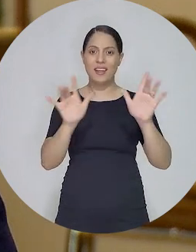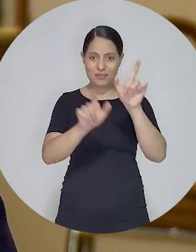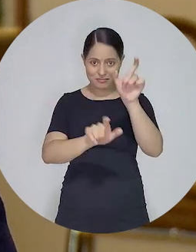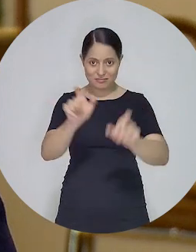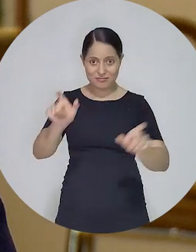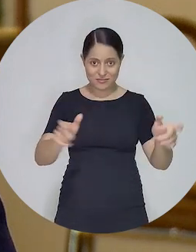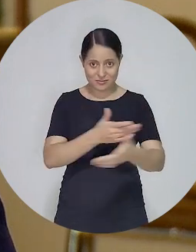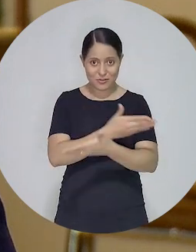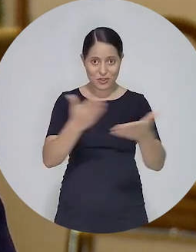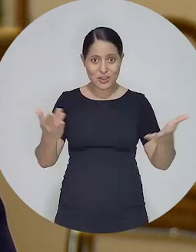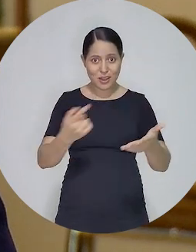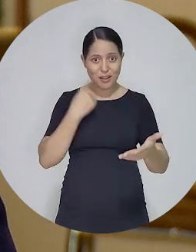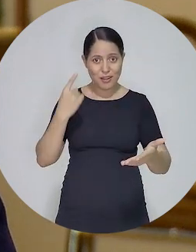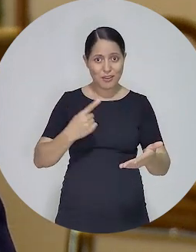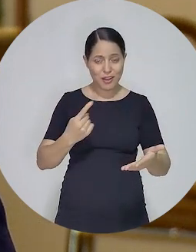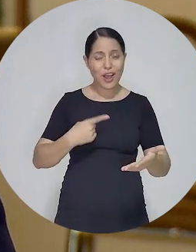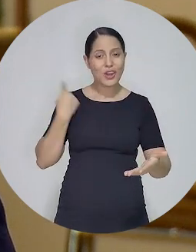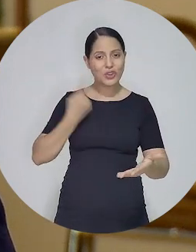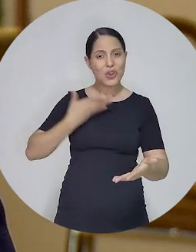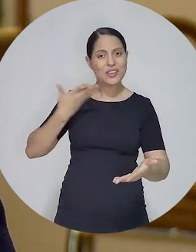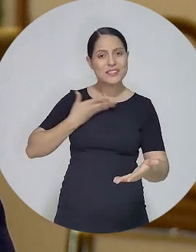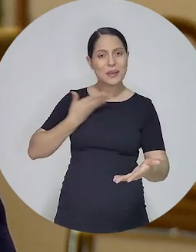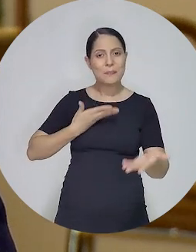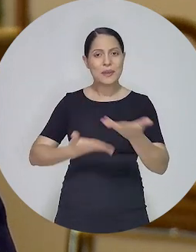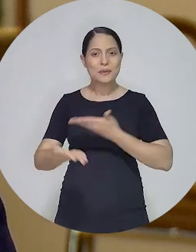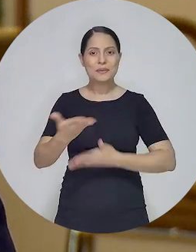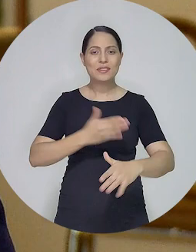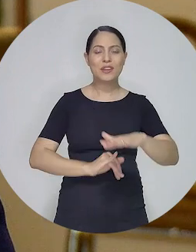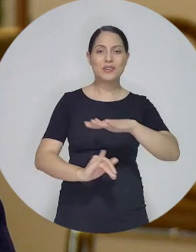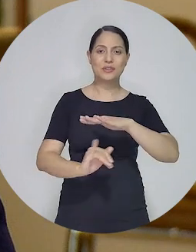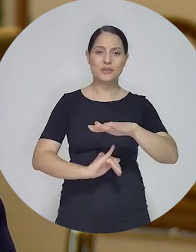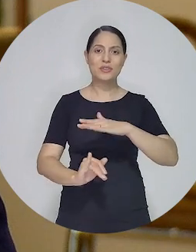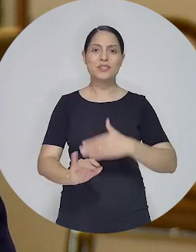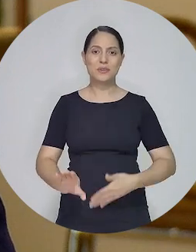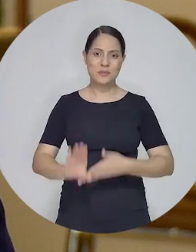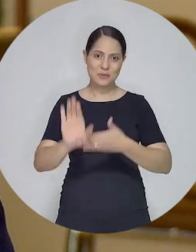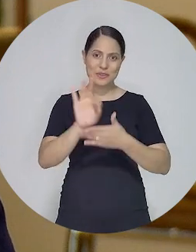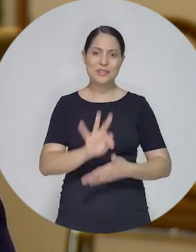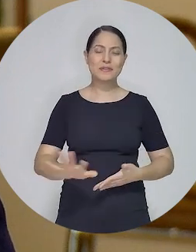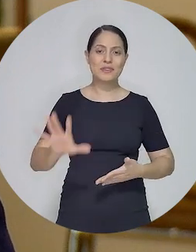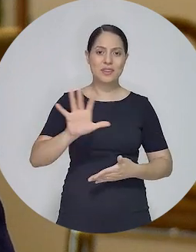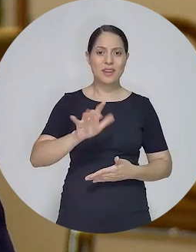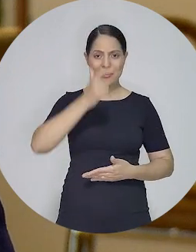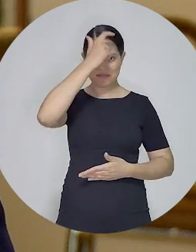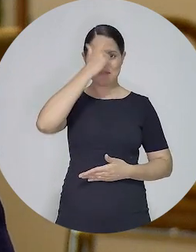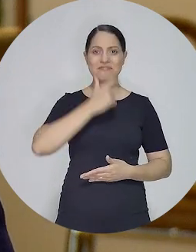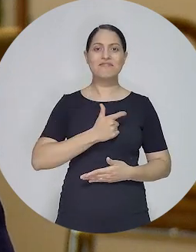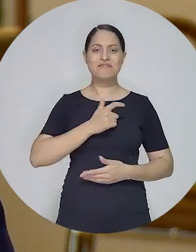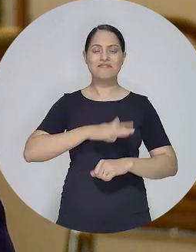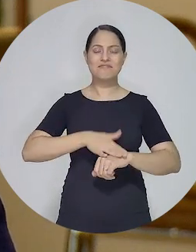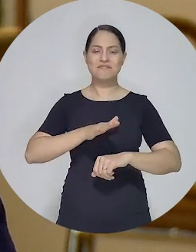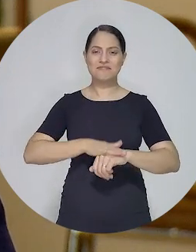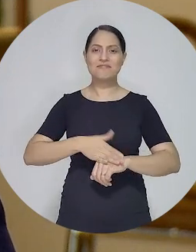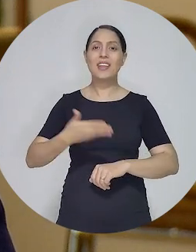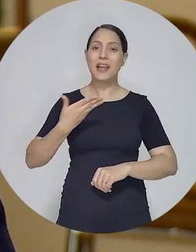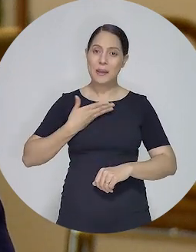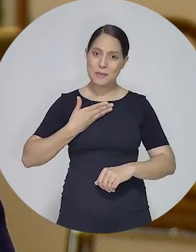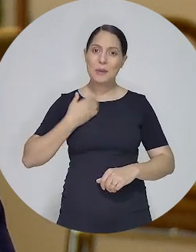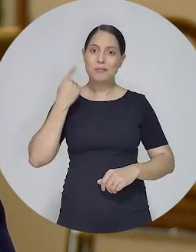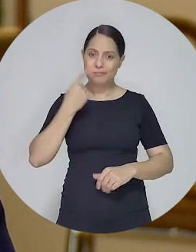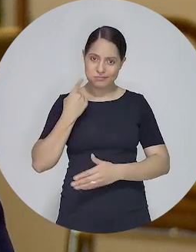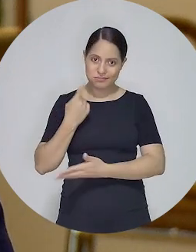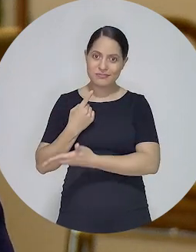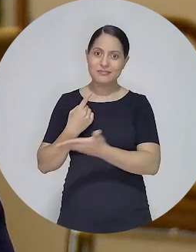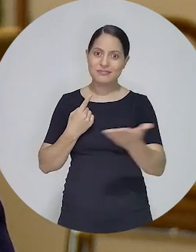passemos a impressão à advocacia que eles têm amigos a dirigir a instituição maior da advocacia. Então, eu me